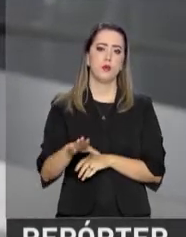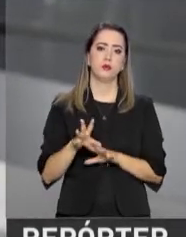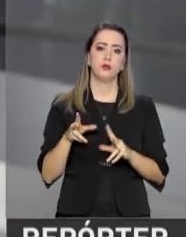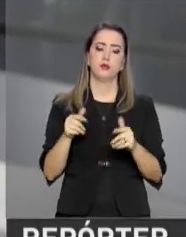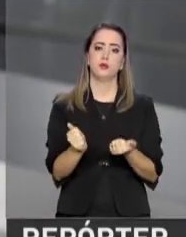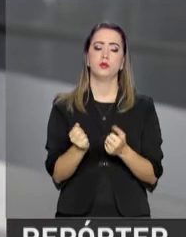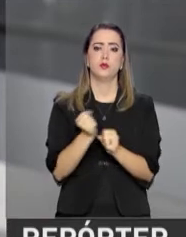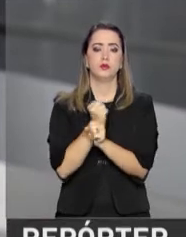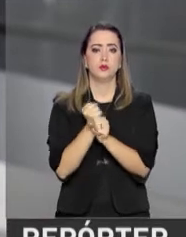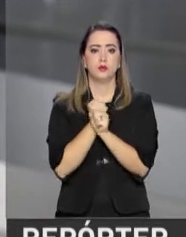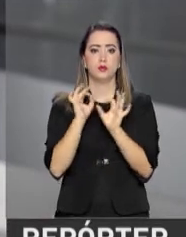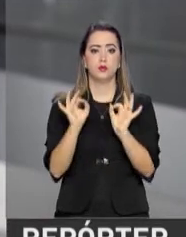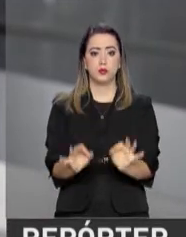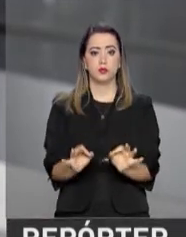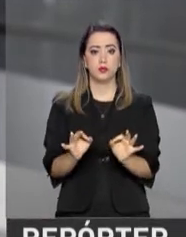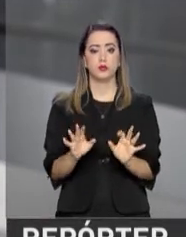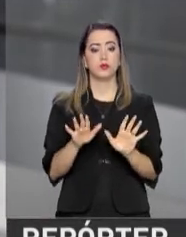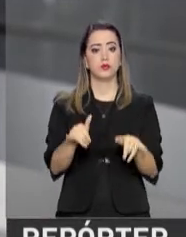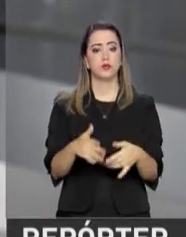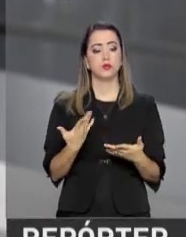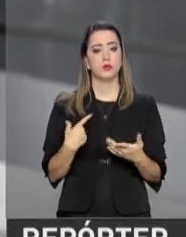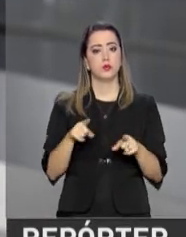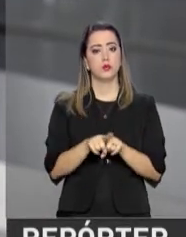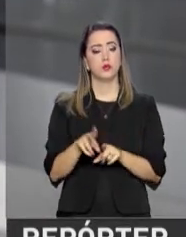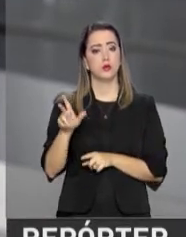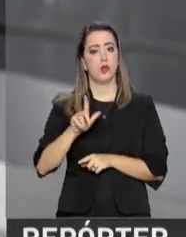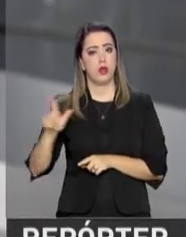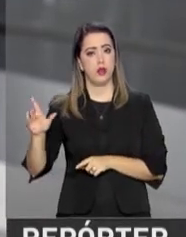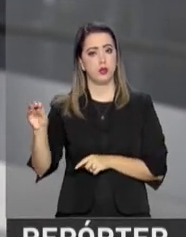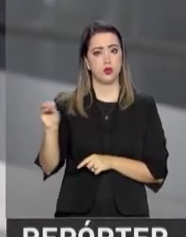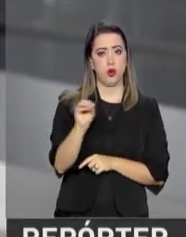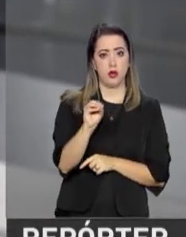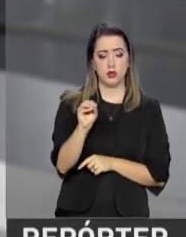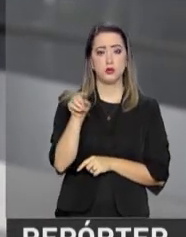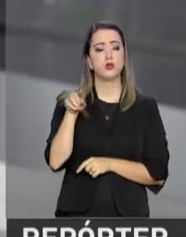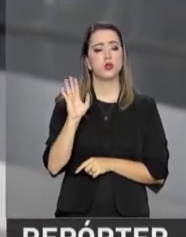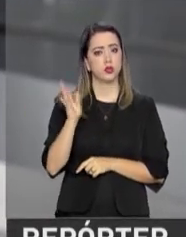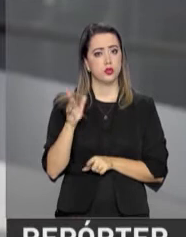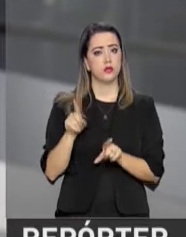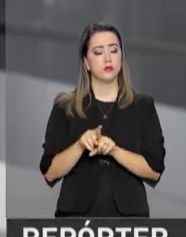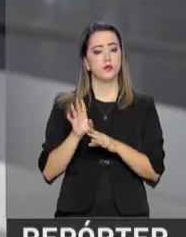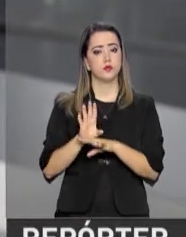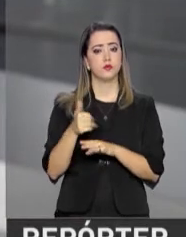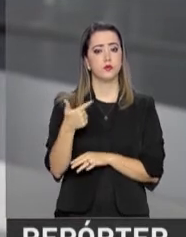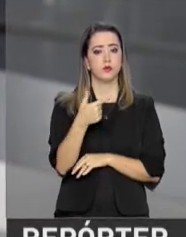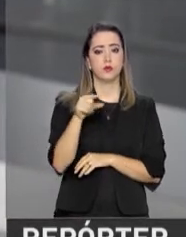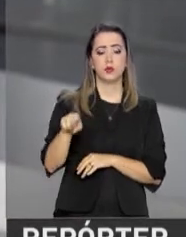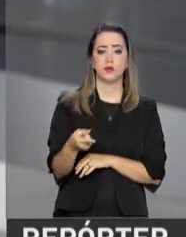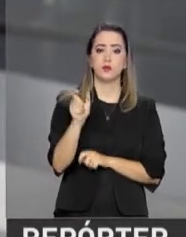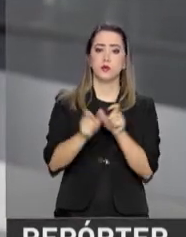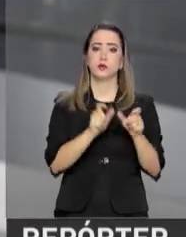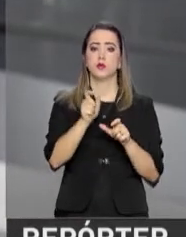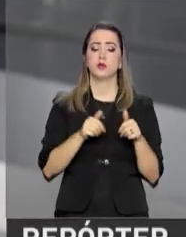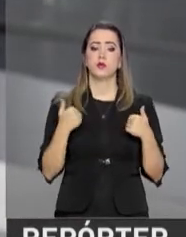todo o empreendimento estiver finalizado o que inclui o eixo leste oeste vai beneficiar cerca de 120 mil pessoas por